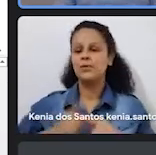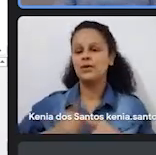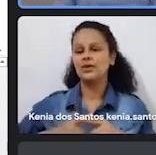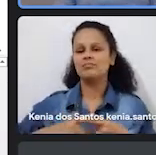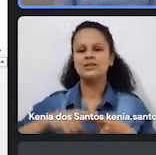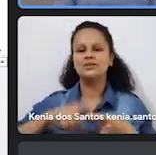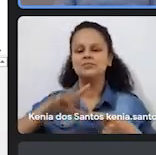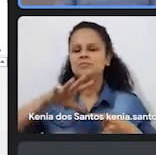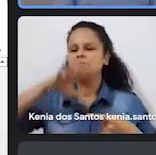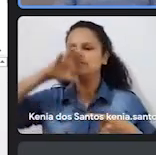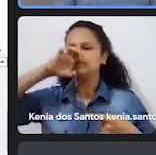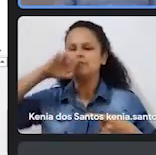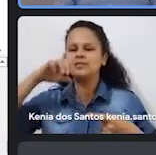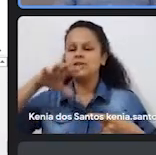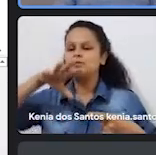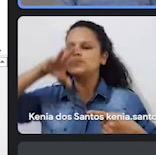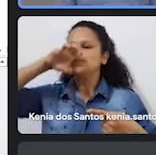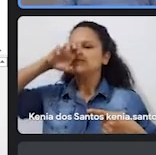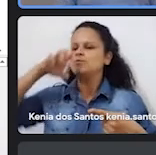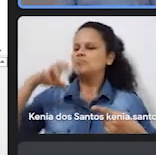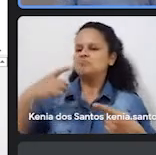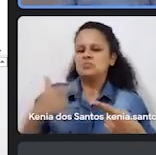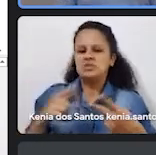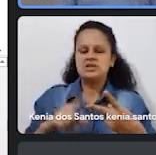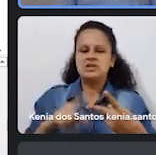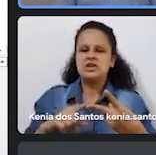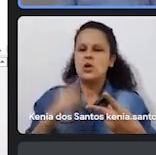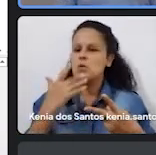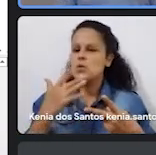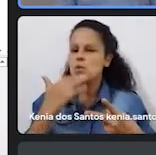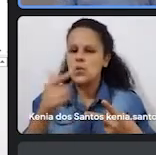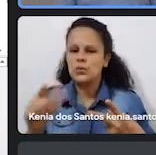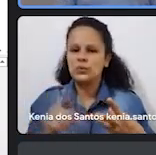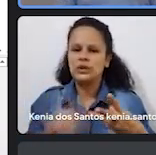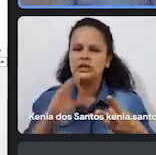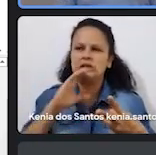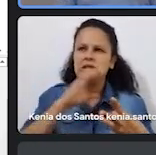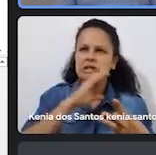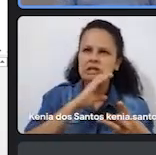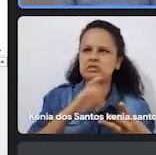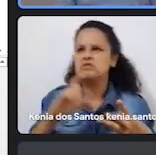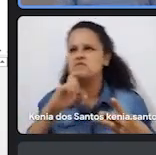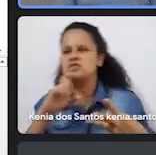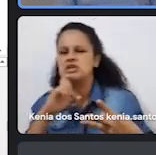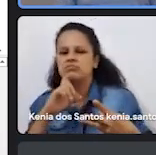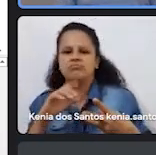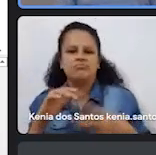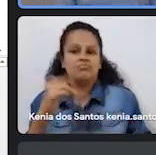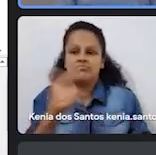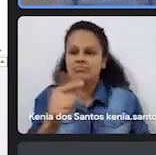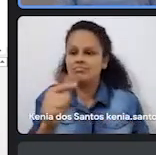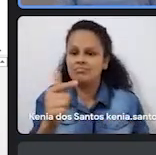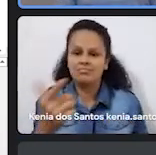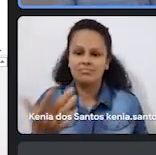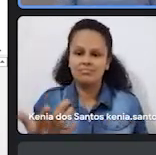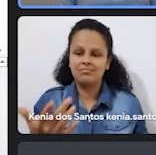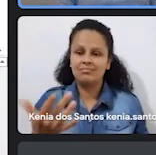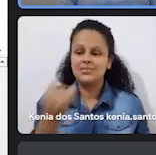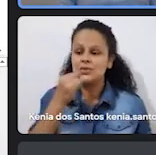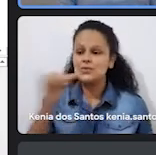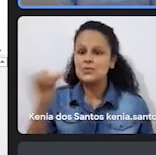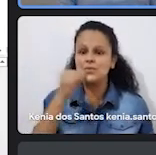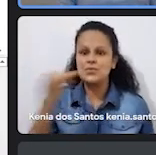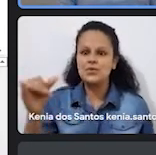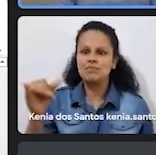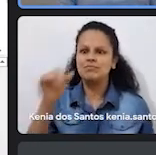não tem cor, ela não é quente nem fria. Então, a eletricidade, ela é